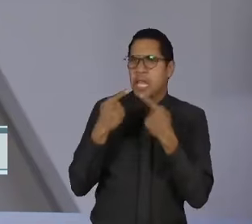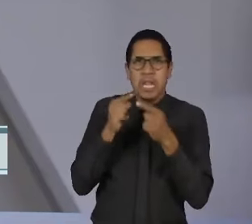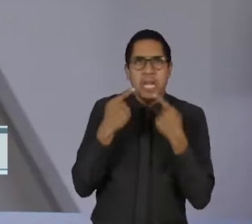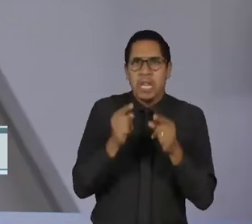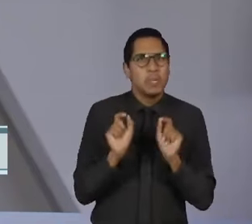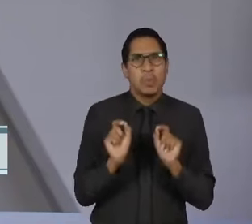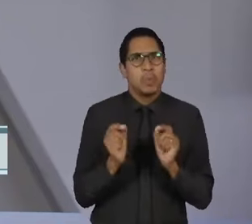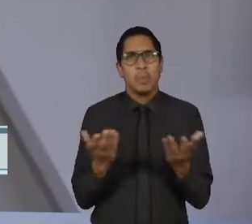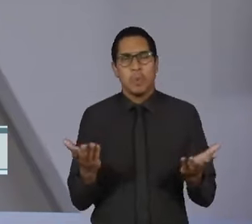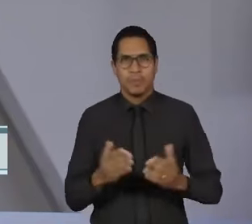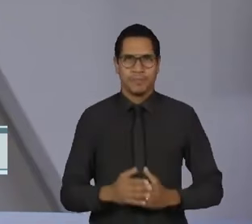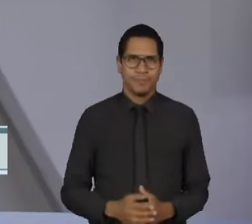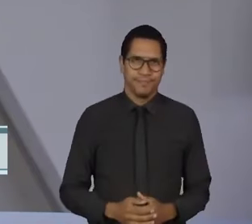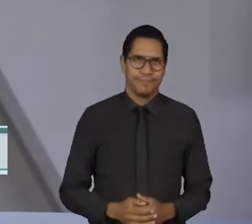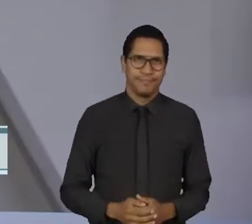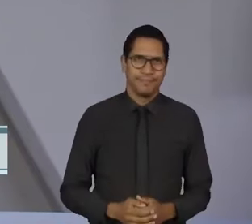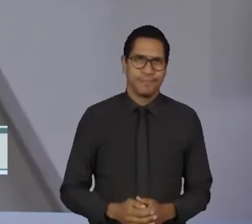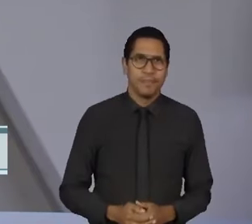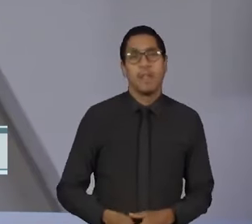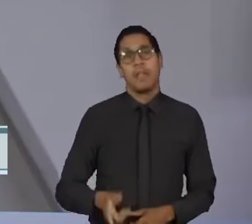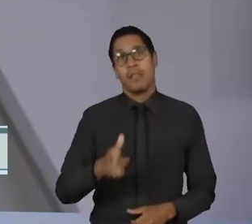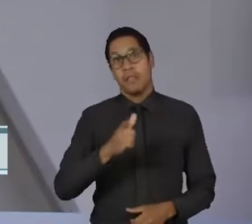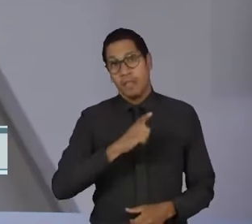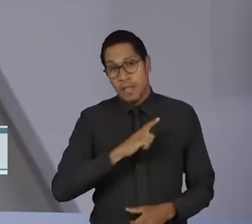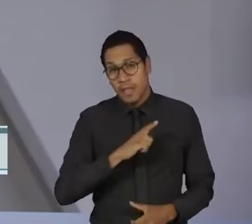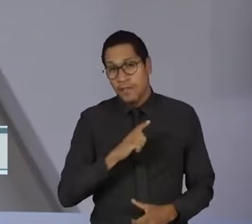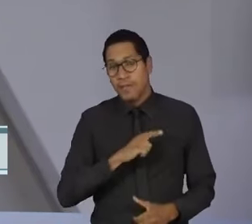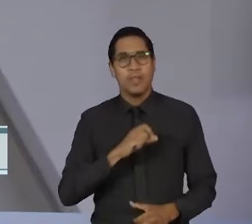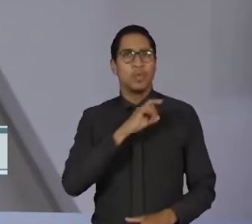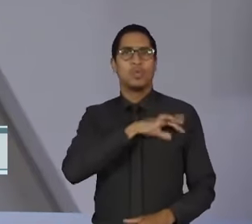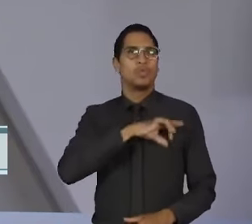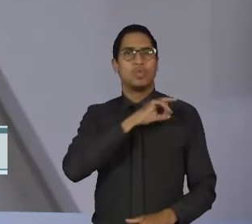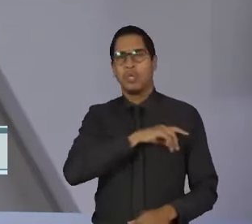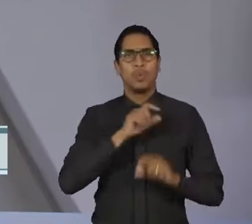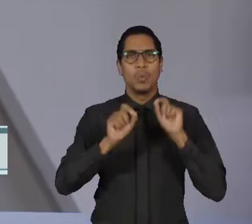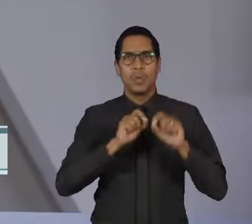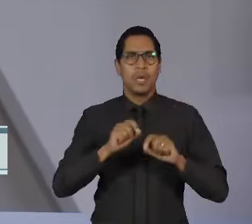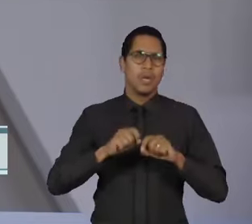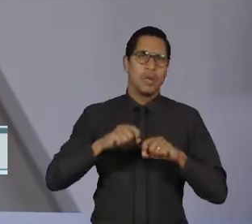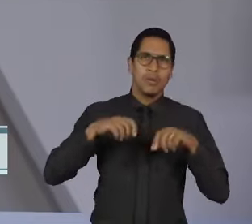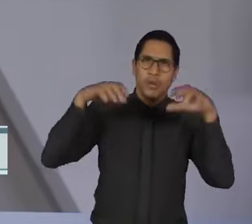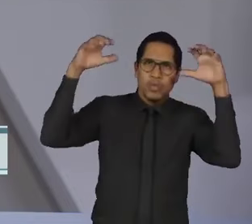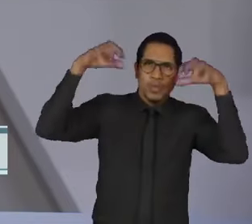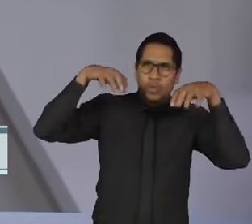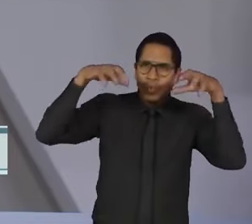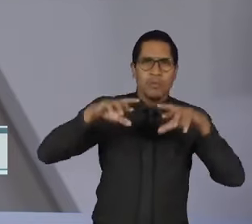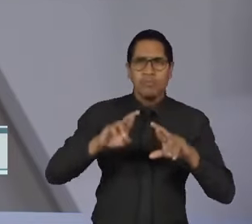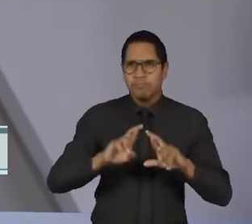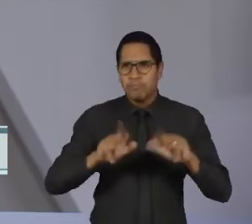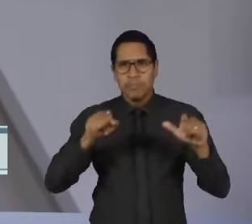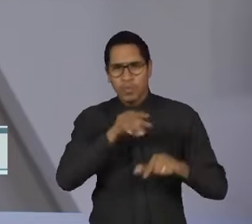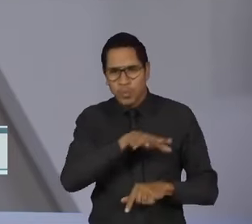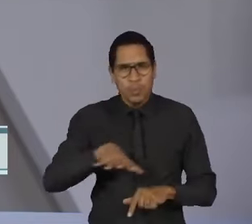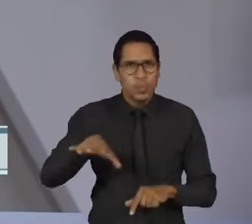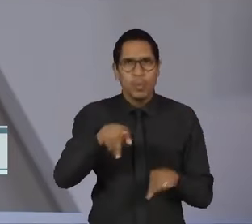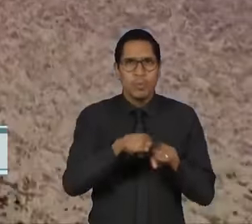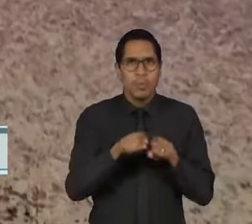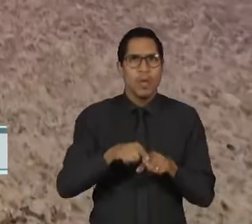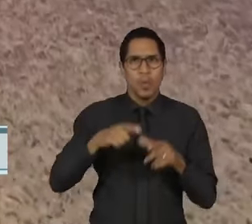No Chile, chuvas incomuns fizeram algo surpreendente. O deserto do Atacama floresceu em meio ao